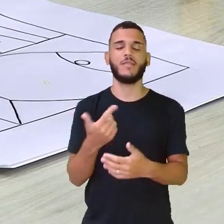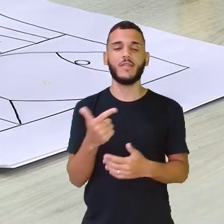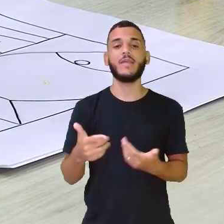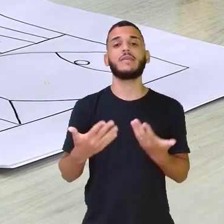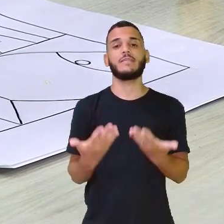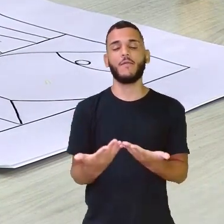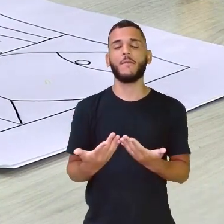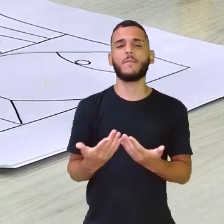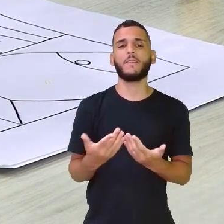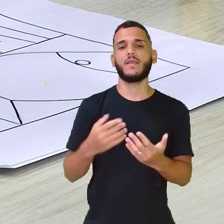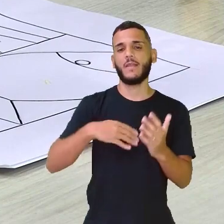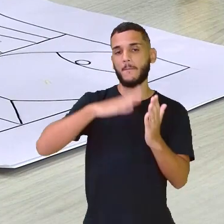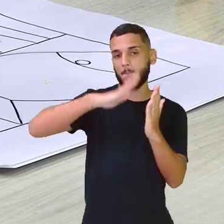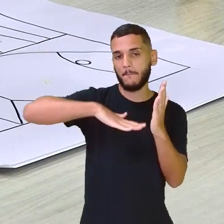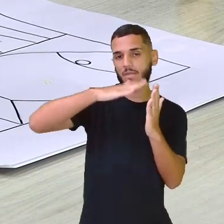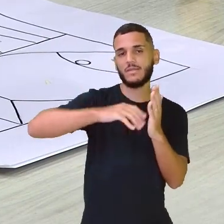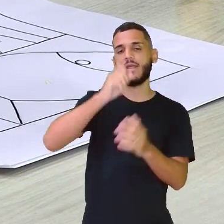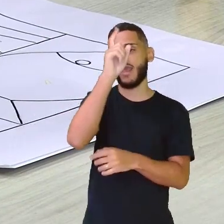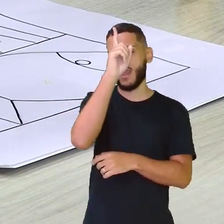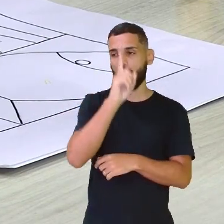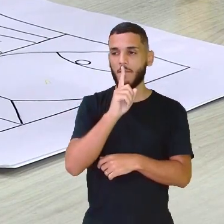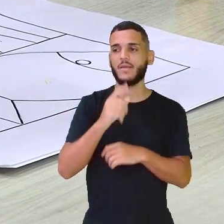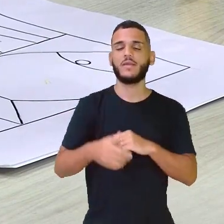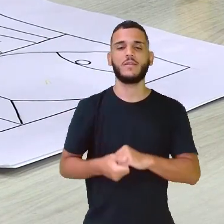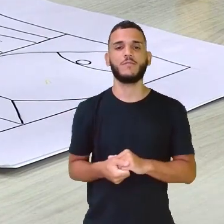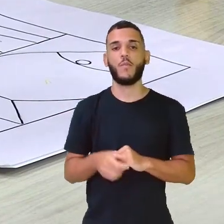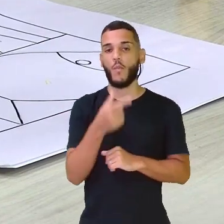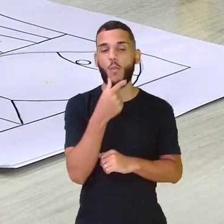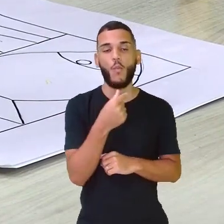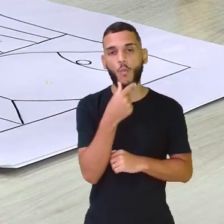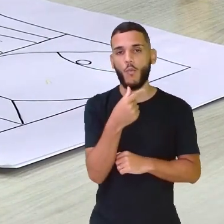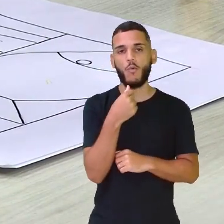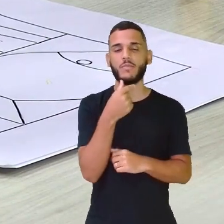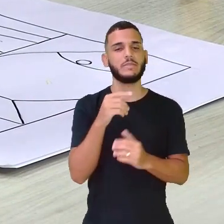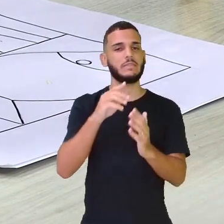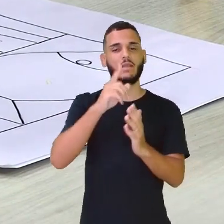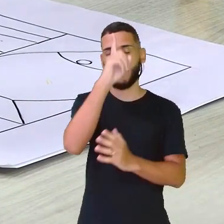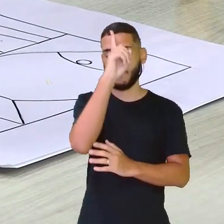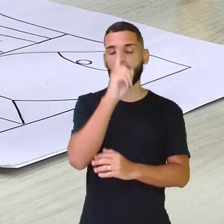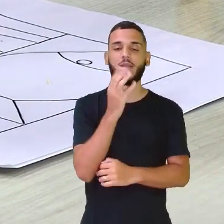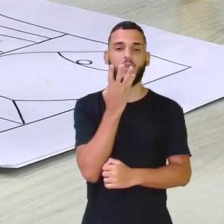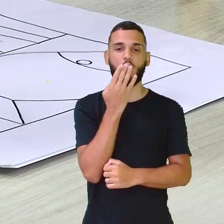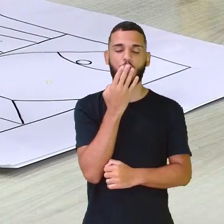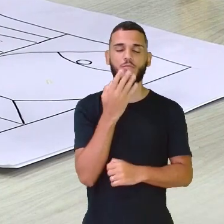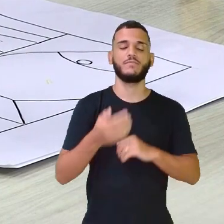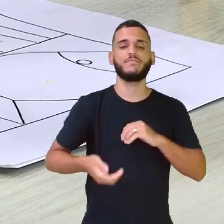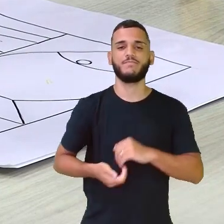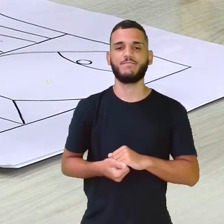homem a gente vai pintar todo de amarelo, porque a gente está fazendo a reprodução da obra, e a obra ele é todo amarelinho, tá